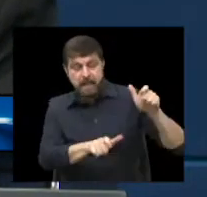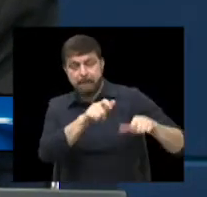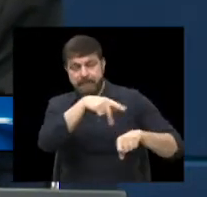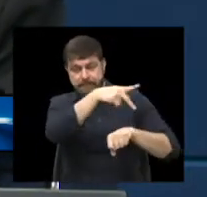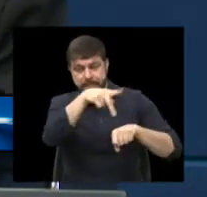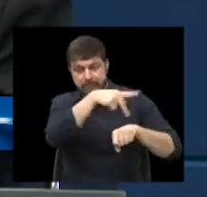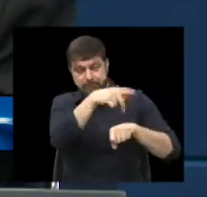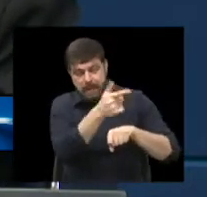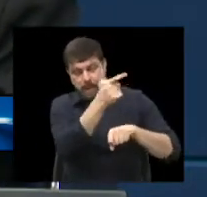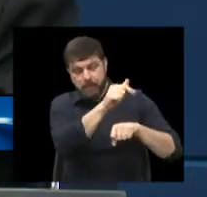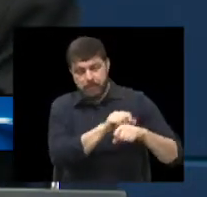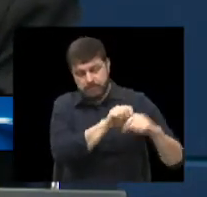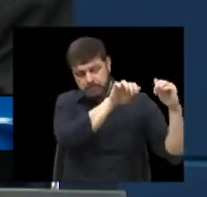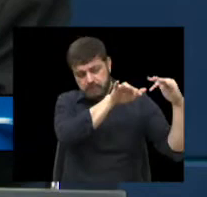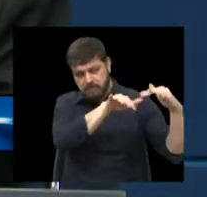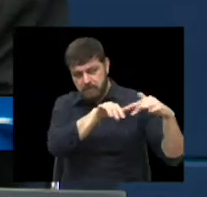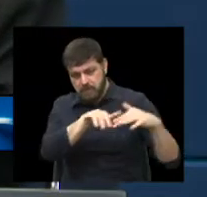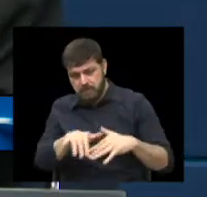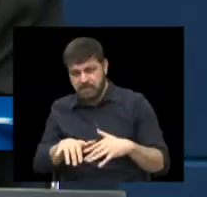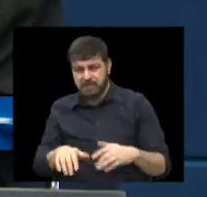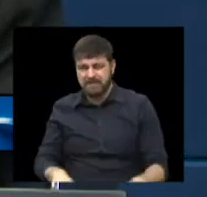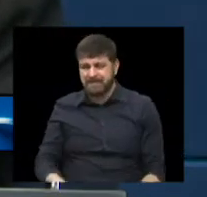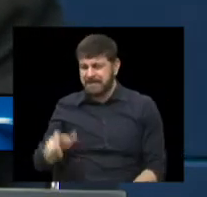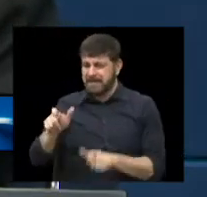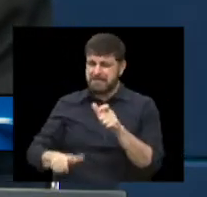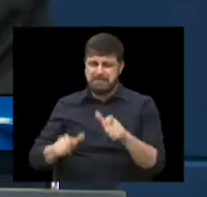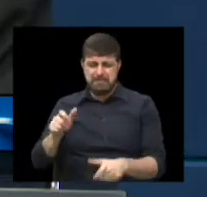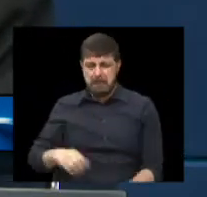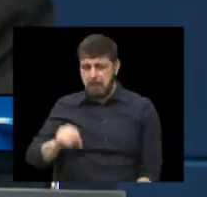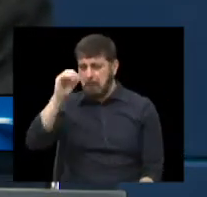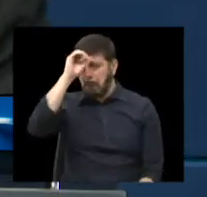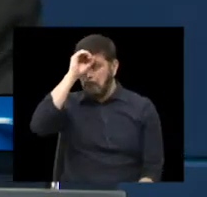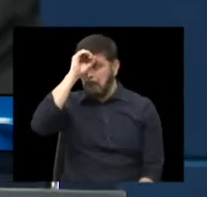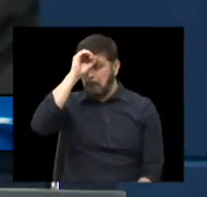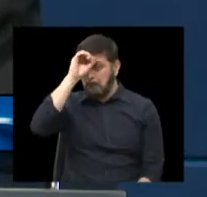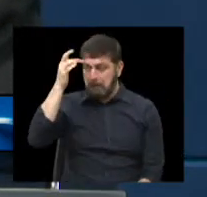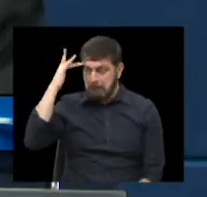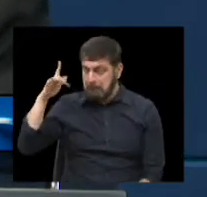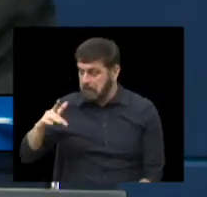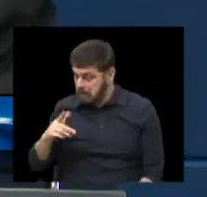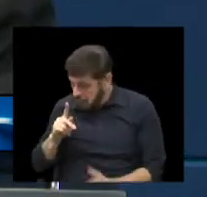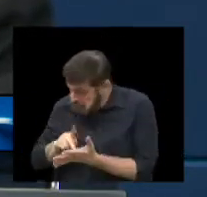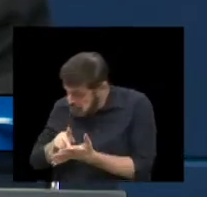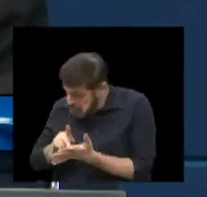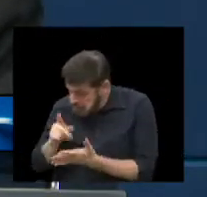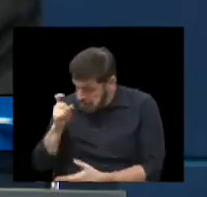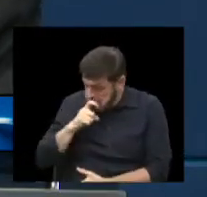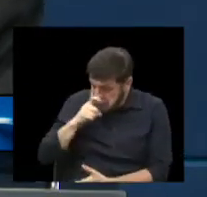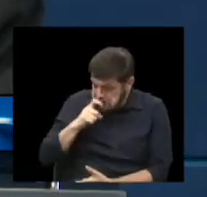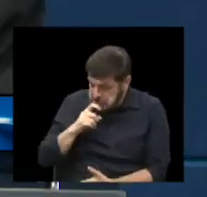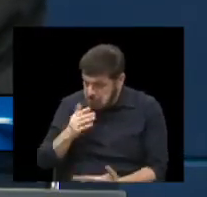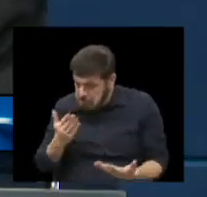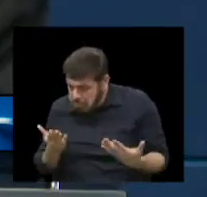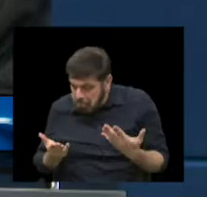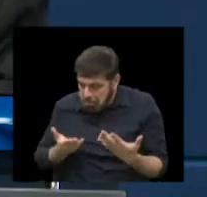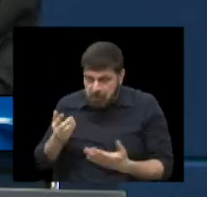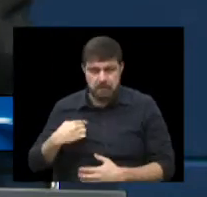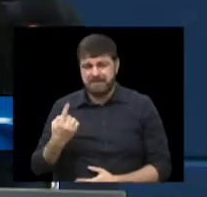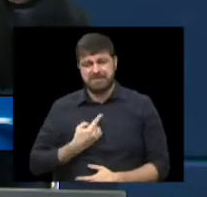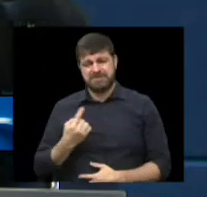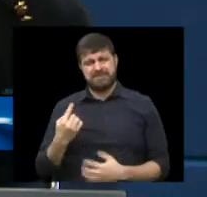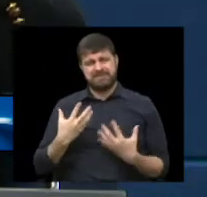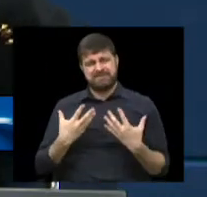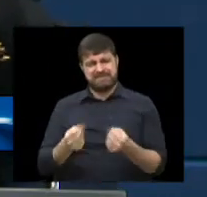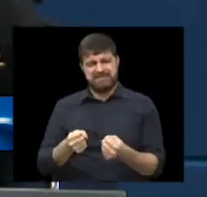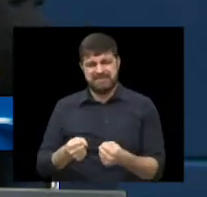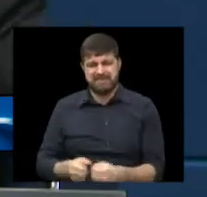Comentários, não, aqui nós não... Ou seja, a pessoa que não entendeu, não sabe se é mentira, se é verdade, Aqui não aceitamos, já mistura o